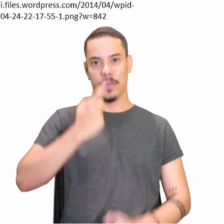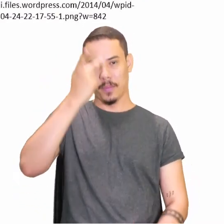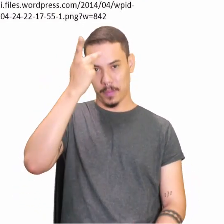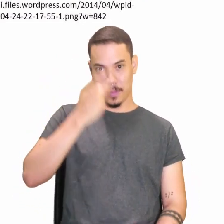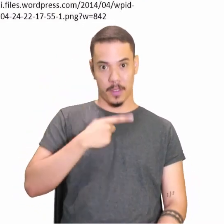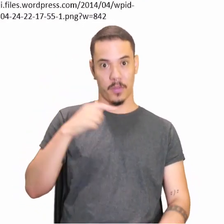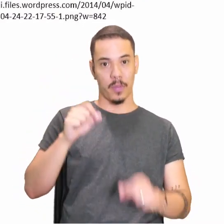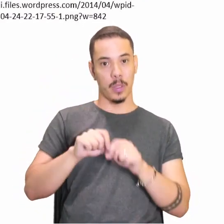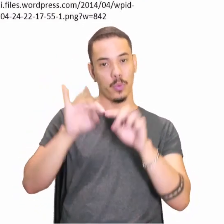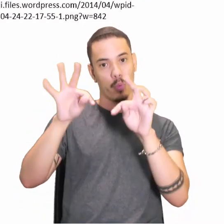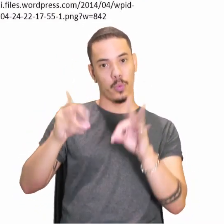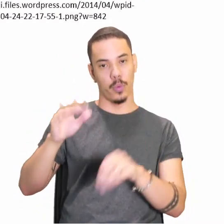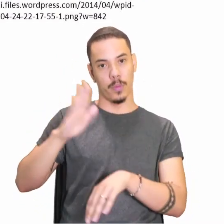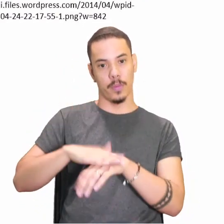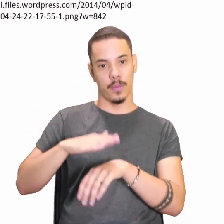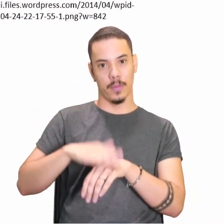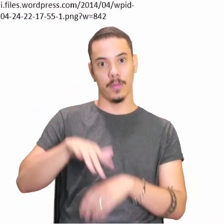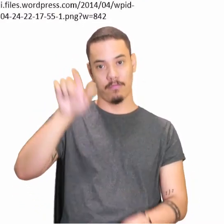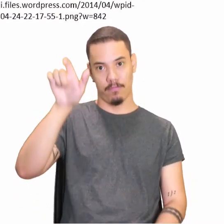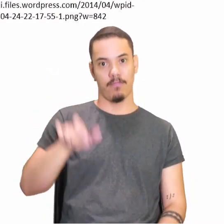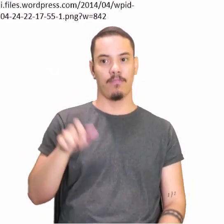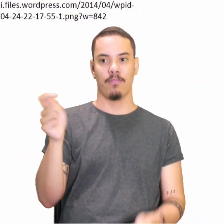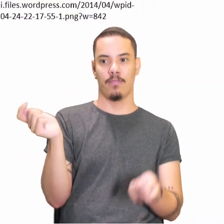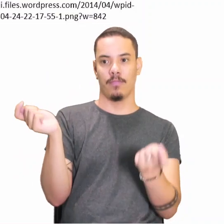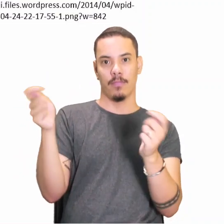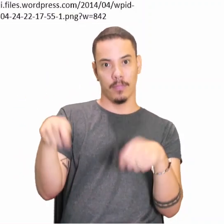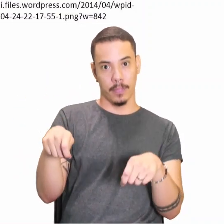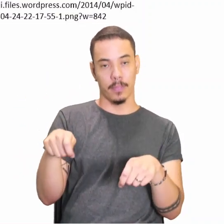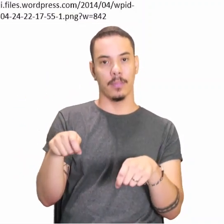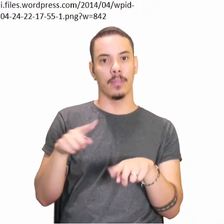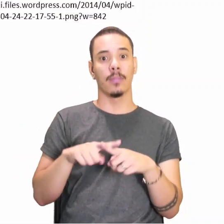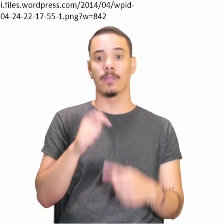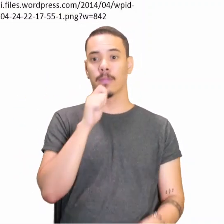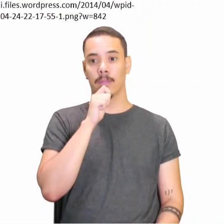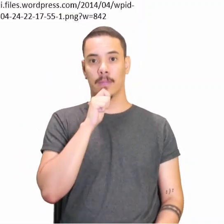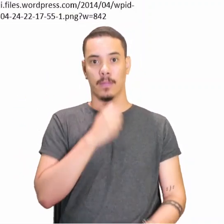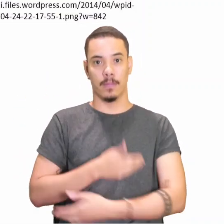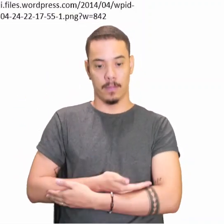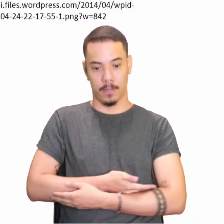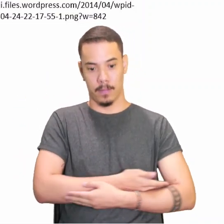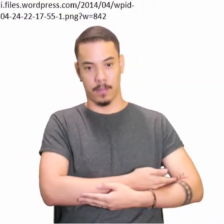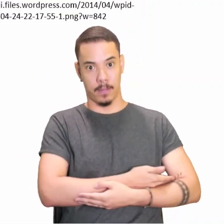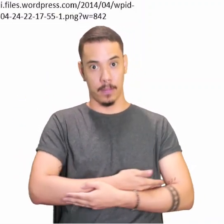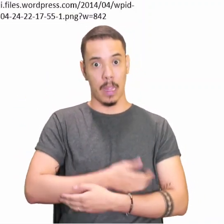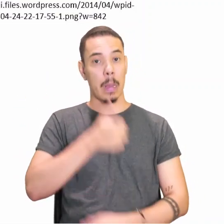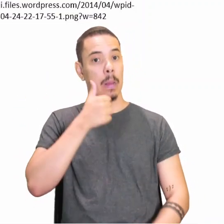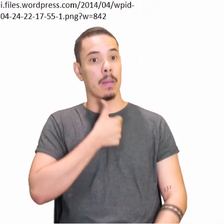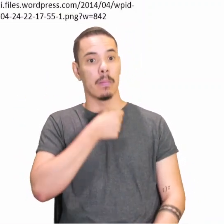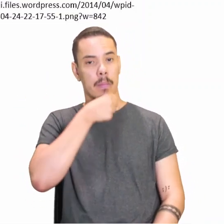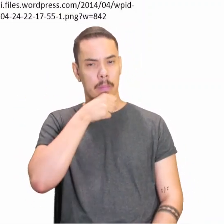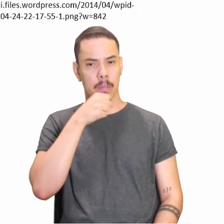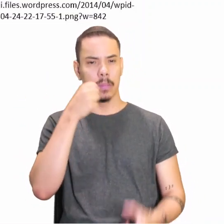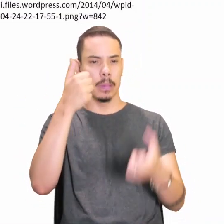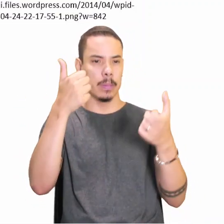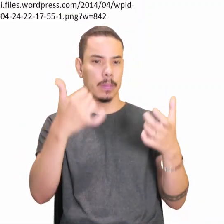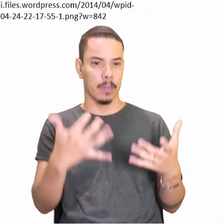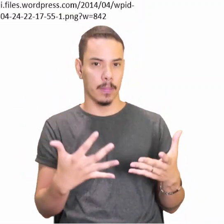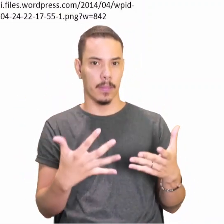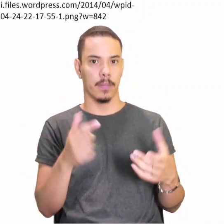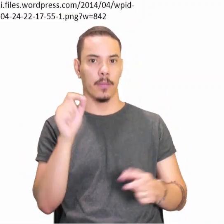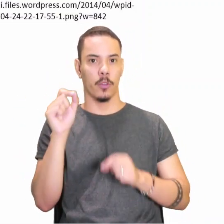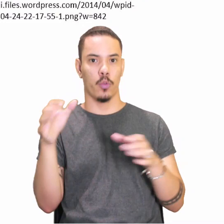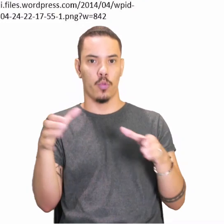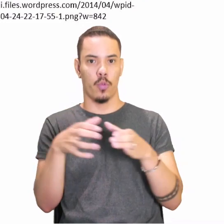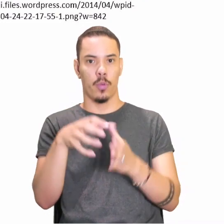tudo que uma pessoa crescida faz, mesmo sendo recém-nascido. Sua mãe, então, lhe conta que a